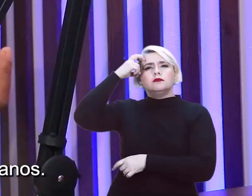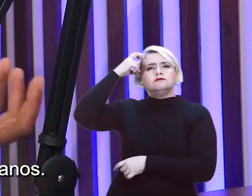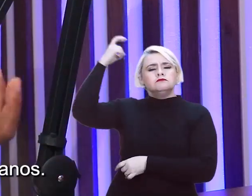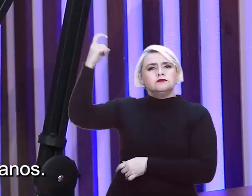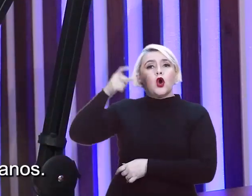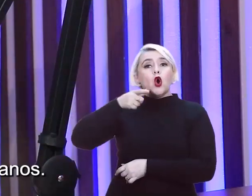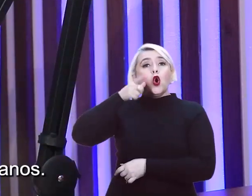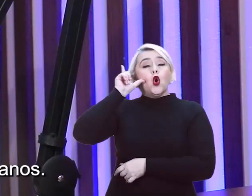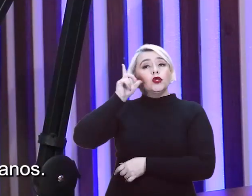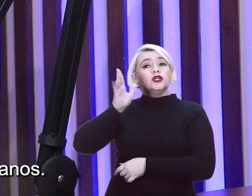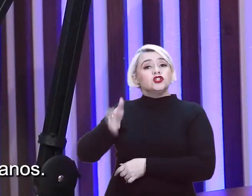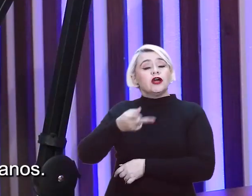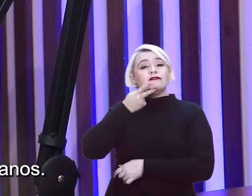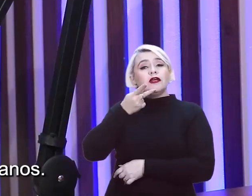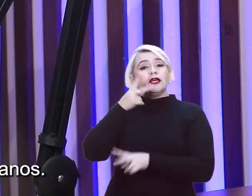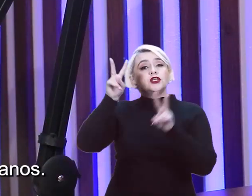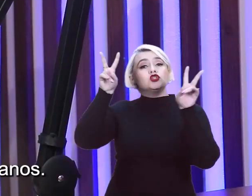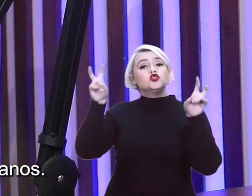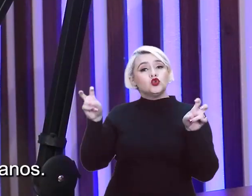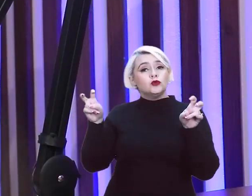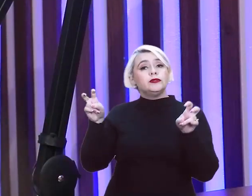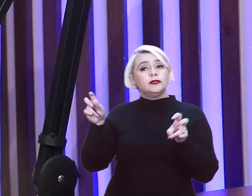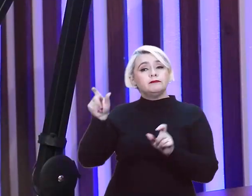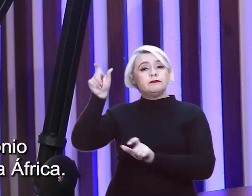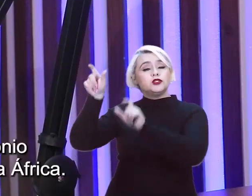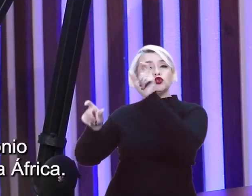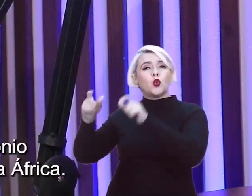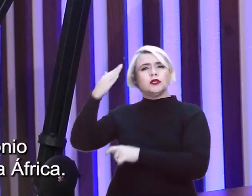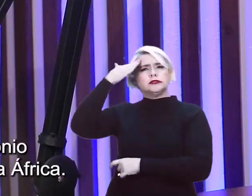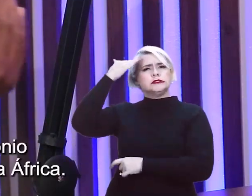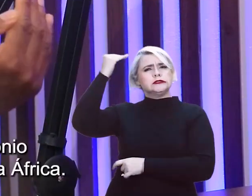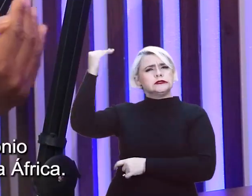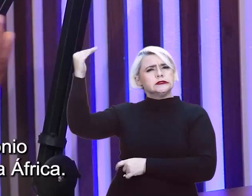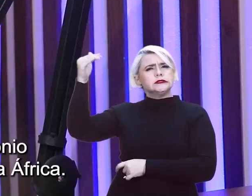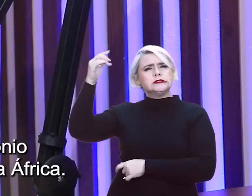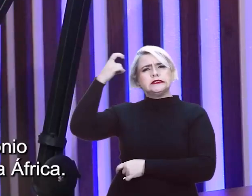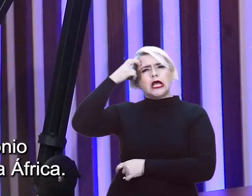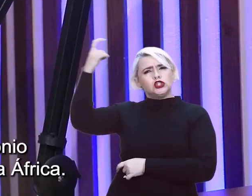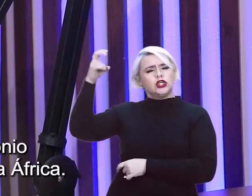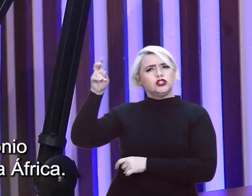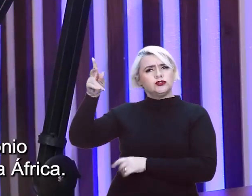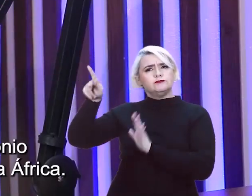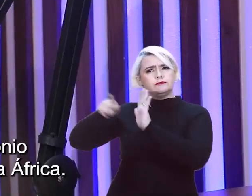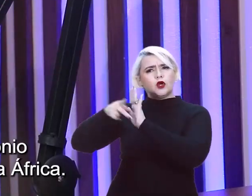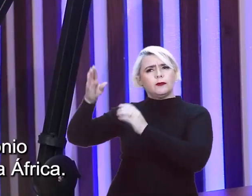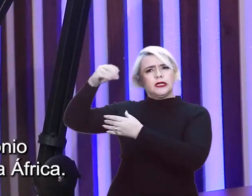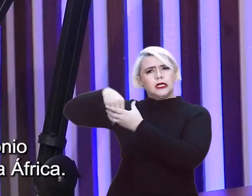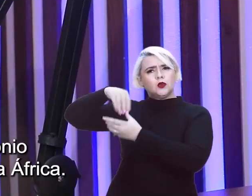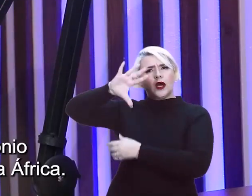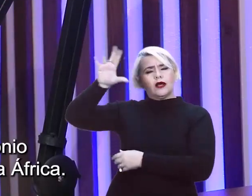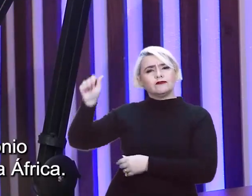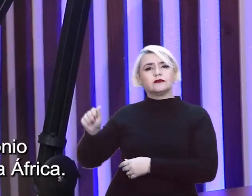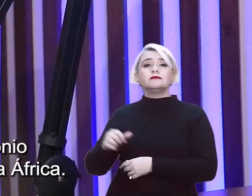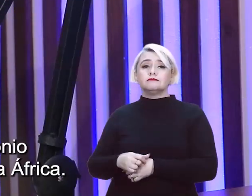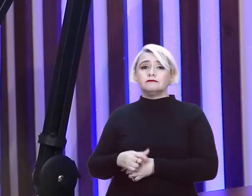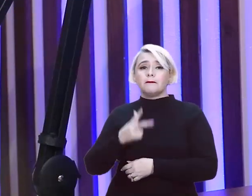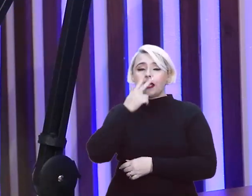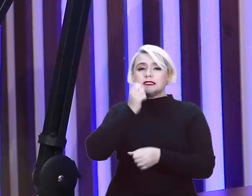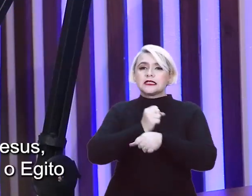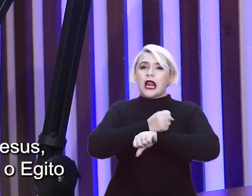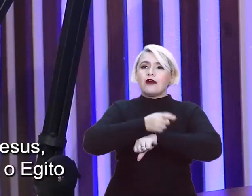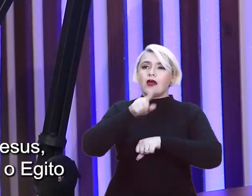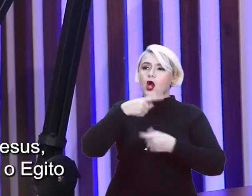mesmo eu falava da sabedoria dos africanos. Então essa escravização, Antônio, se dá muito por uma coisa contra a